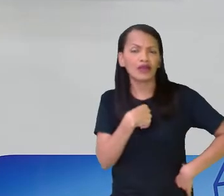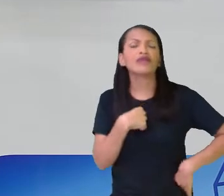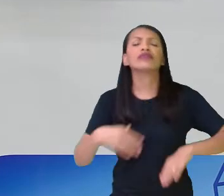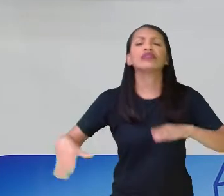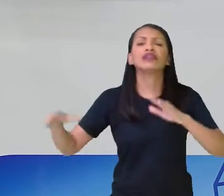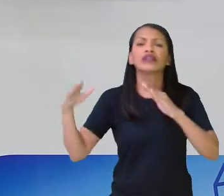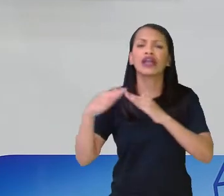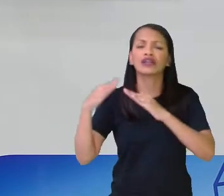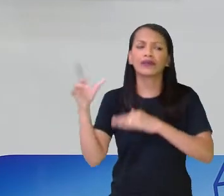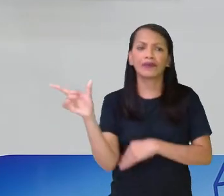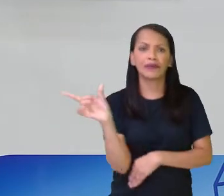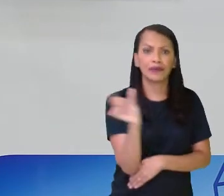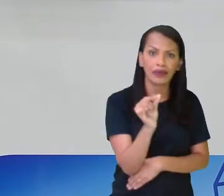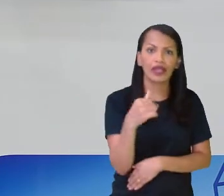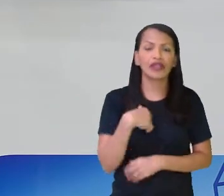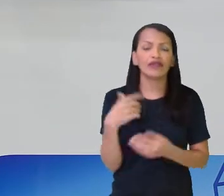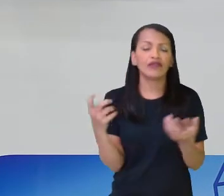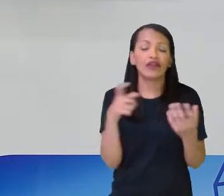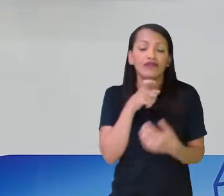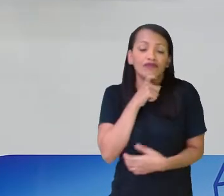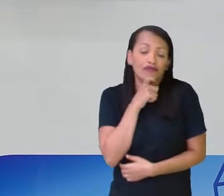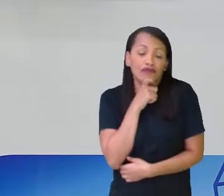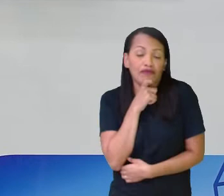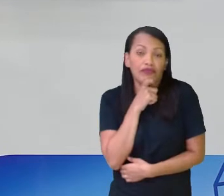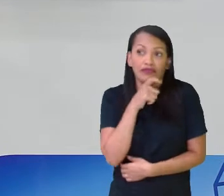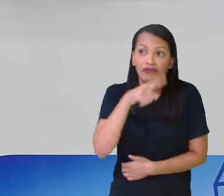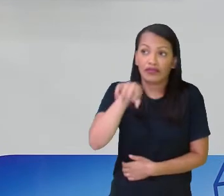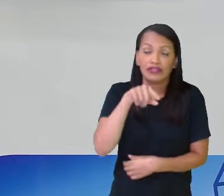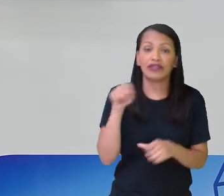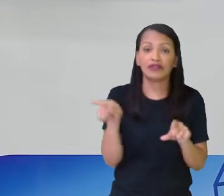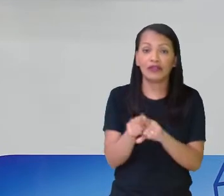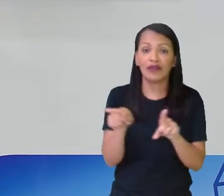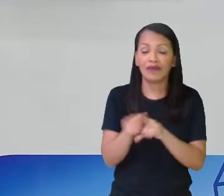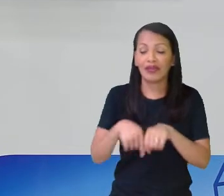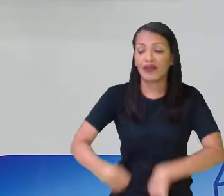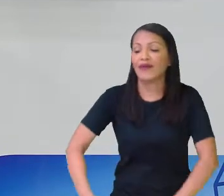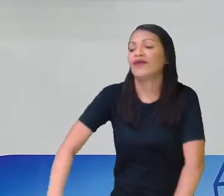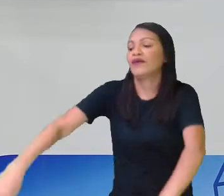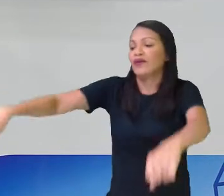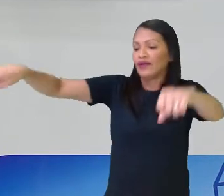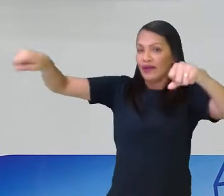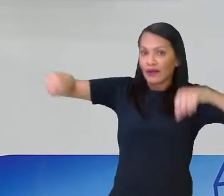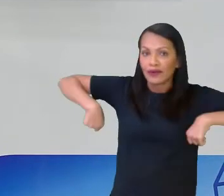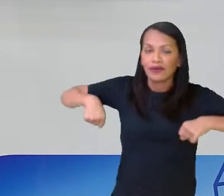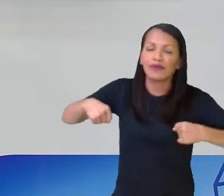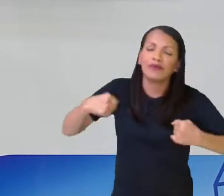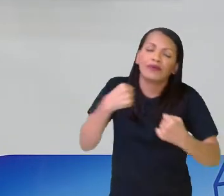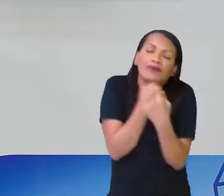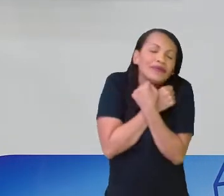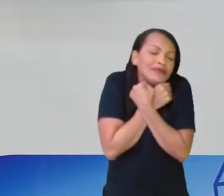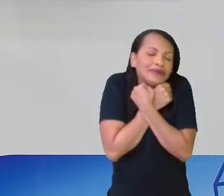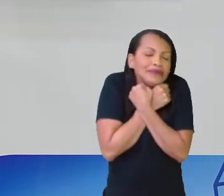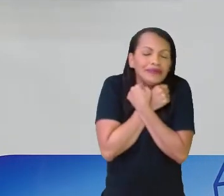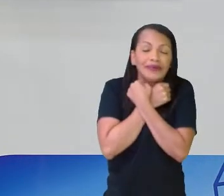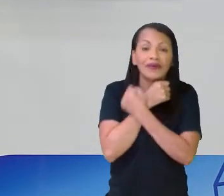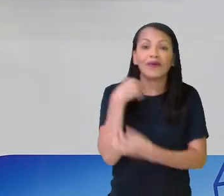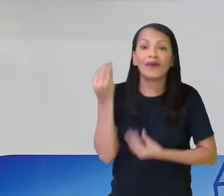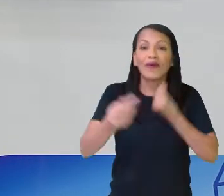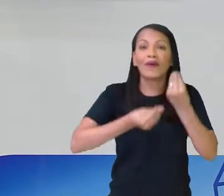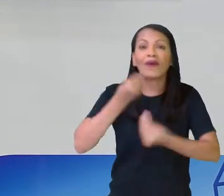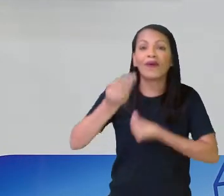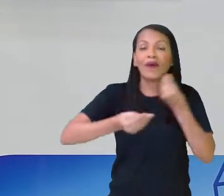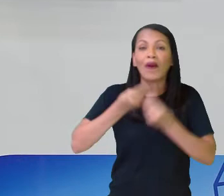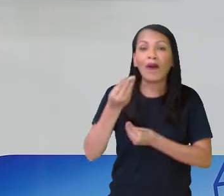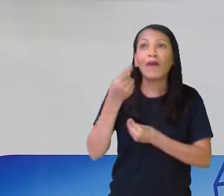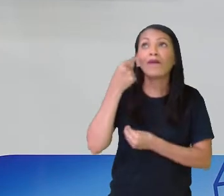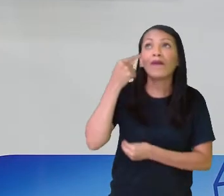frio, não sei se é onde você mora está frio. Quem sabe enroladinho no lençol, se ainda tiver frio. Diz para mim como é que está o tempo aí na sua casa, no